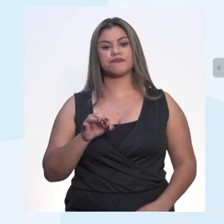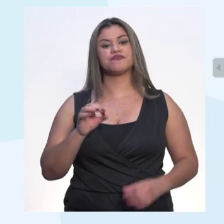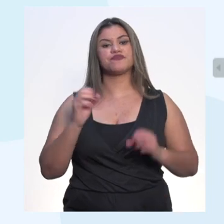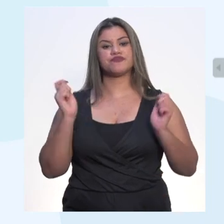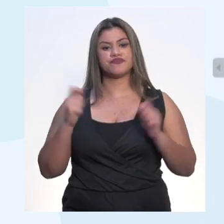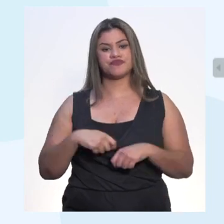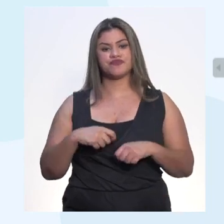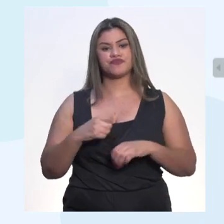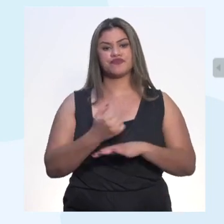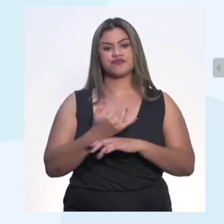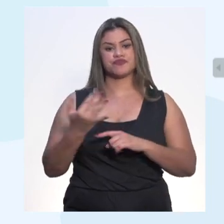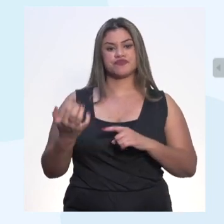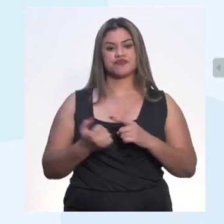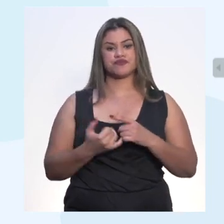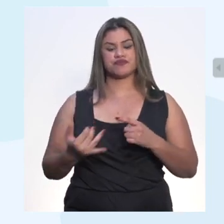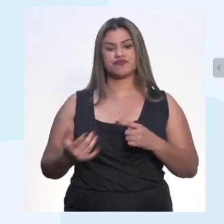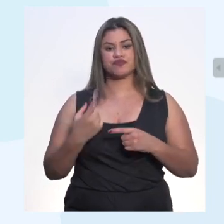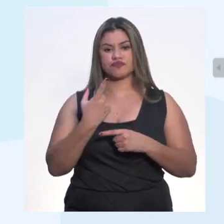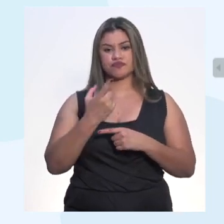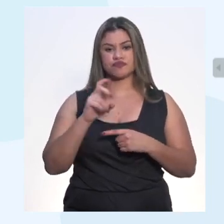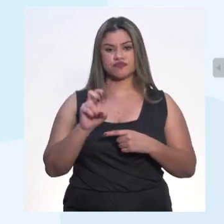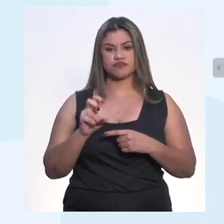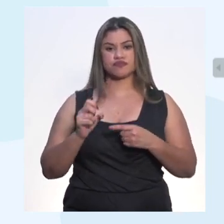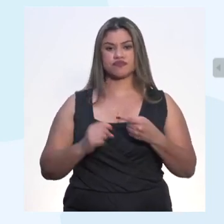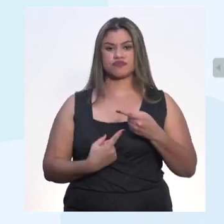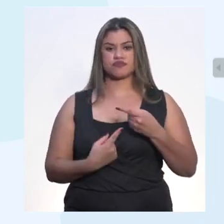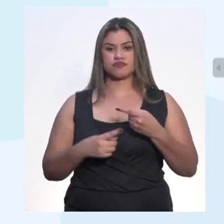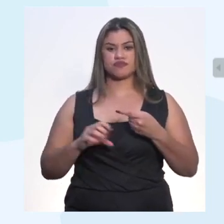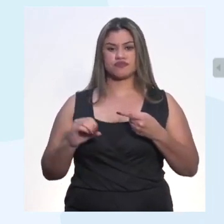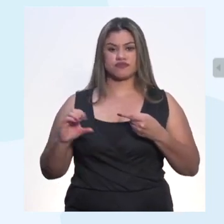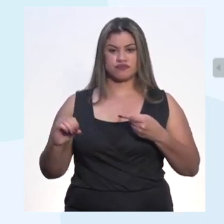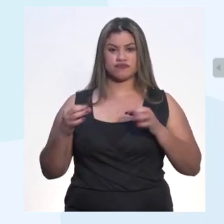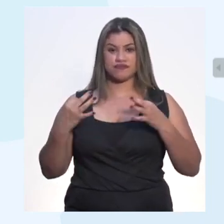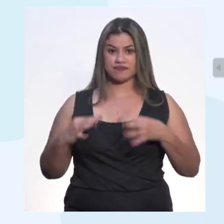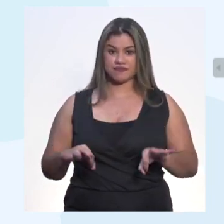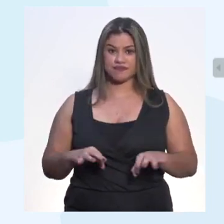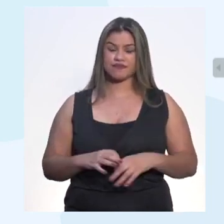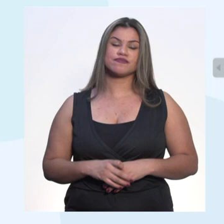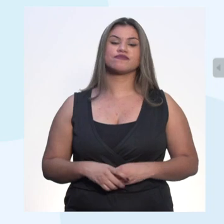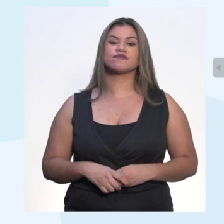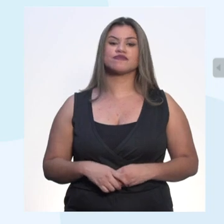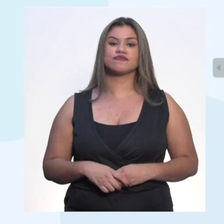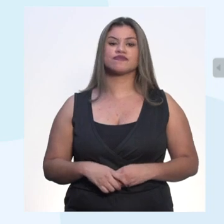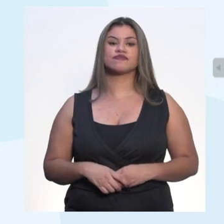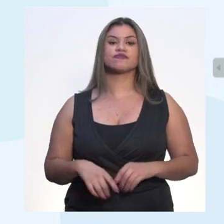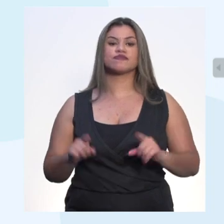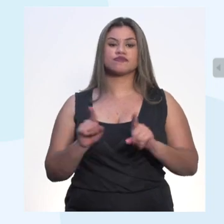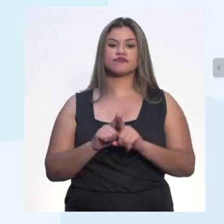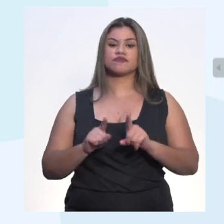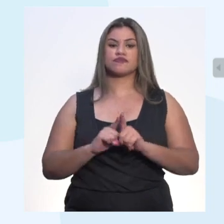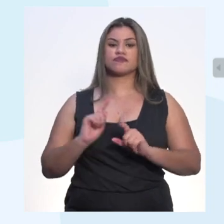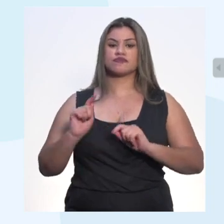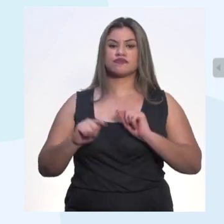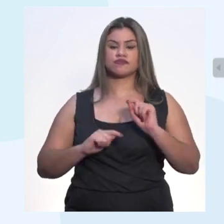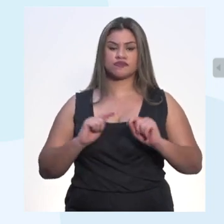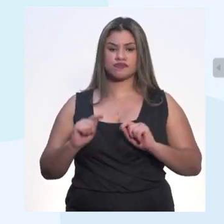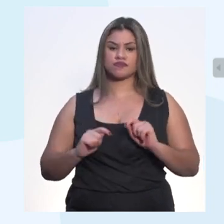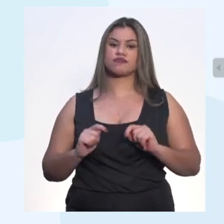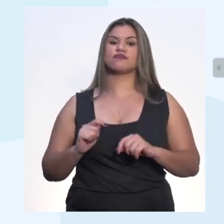fracionária. 15 sobre 100, correto? Que também pode ser representado na forma